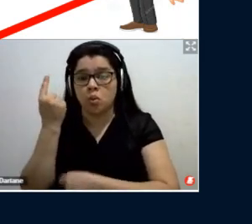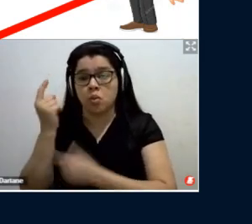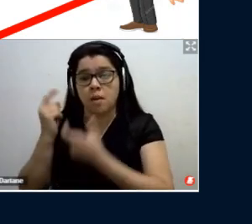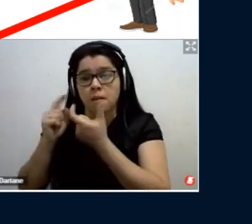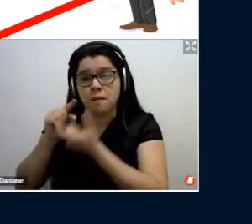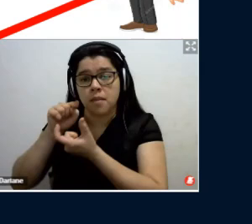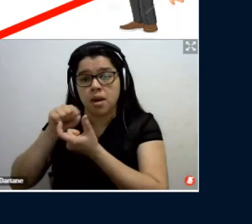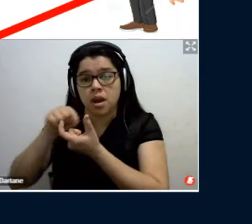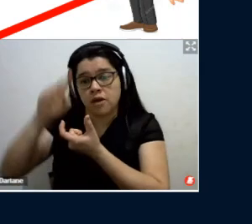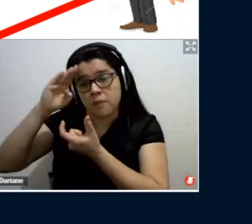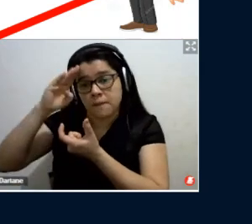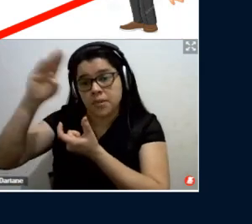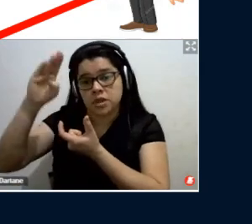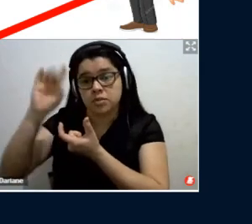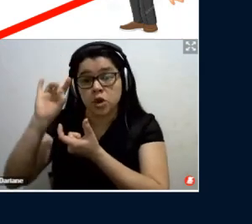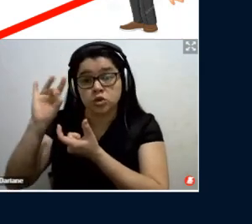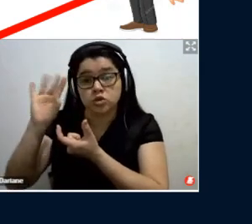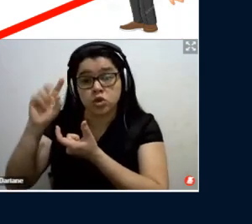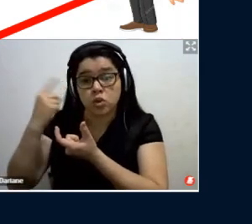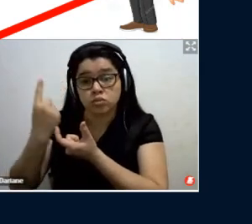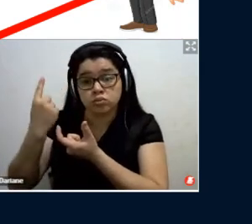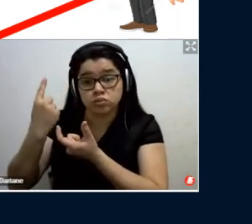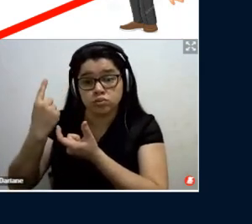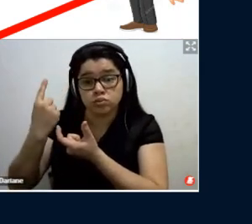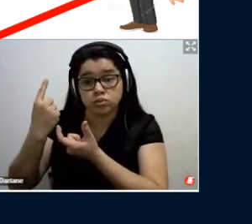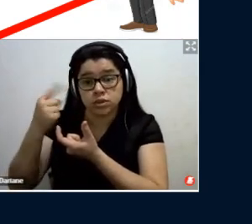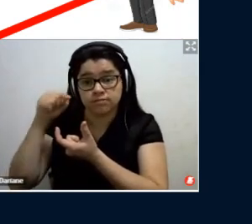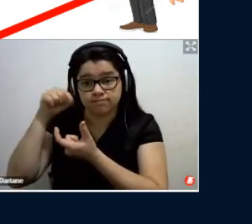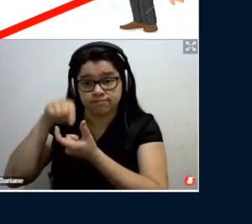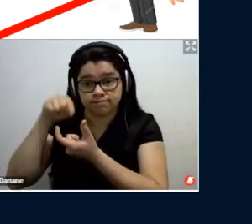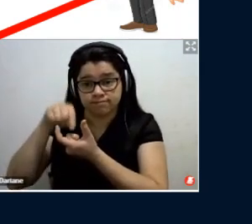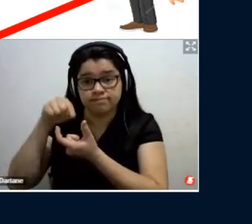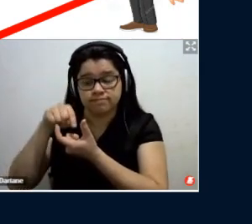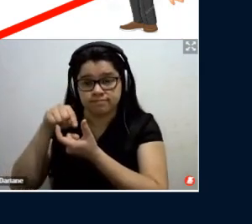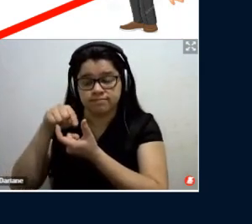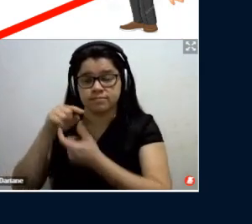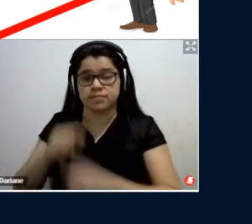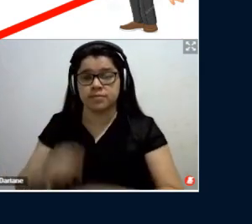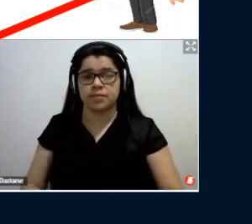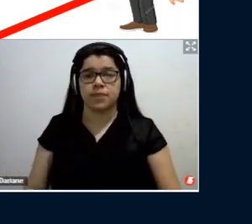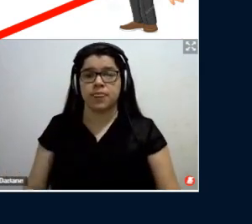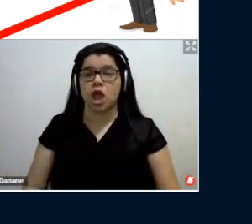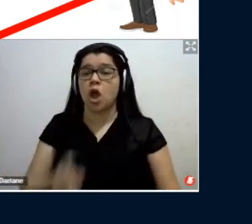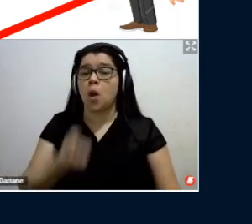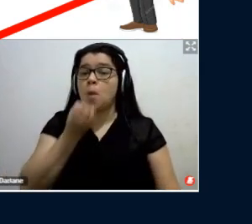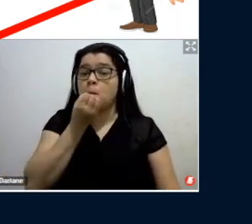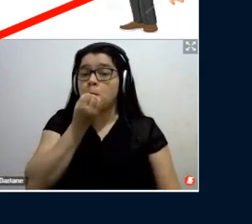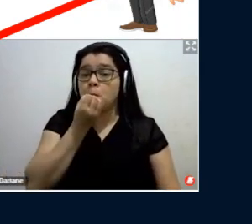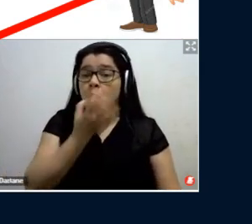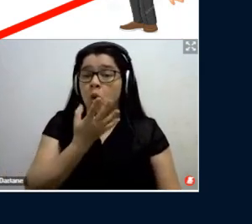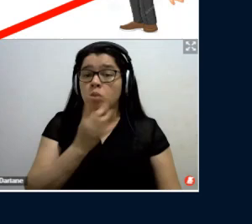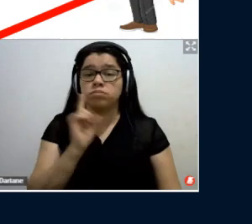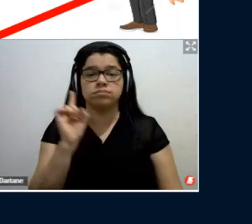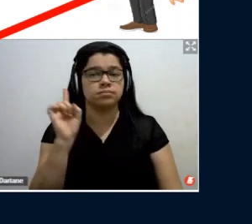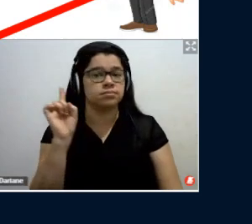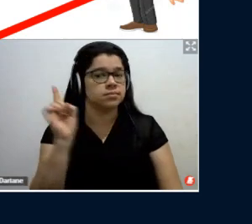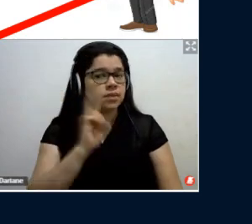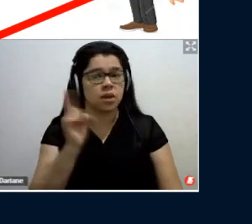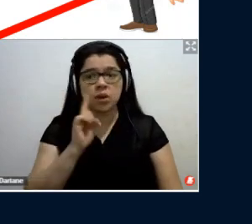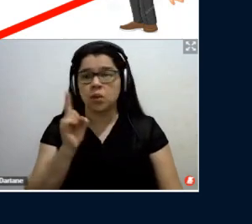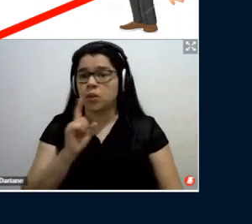Mas bom é sujeito? Não. Bom não é sujeito.